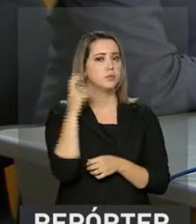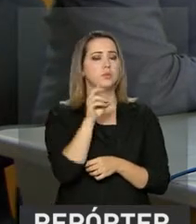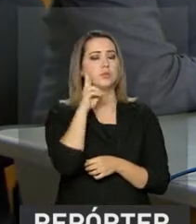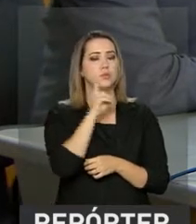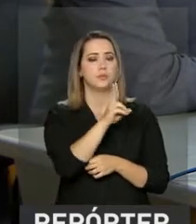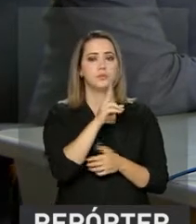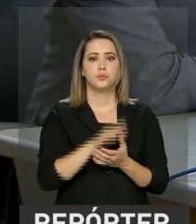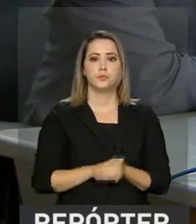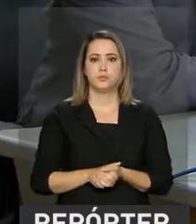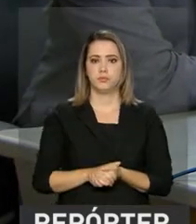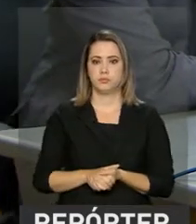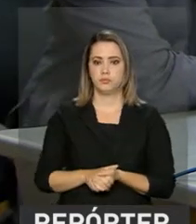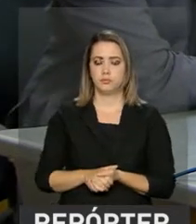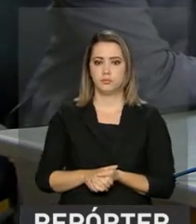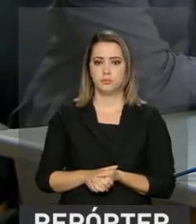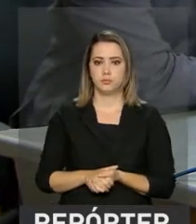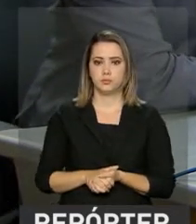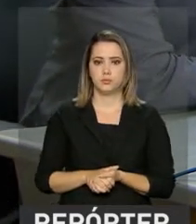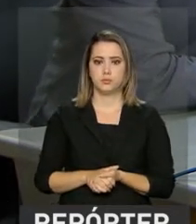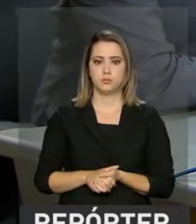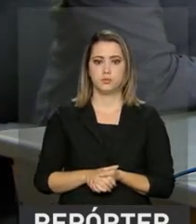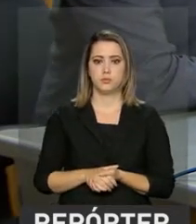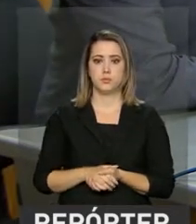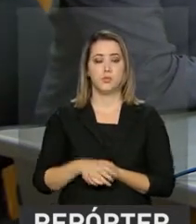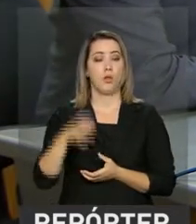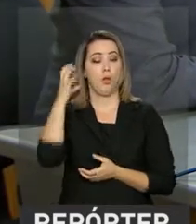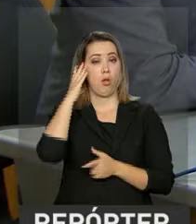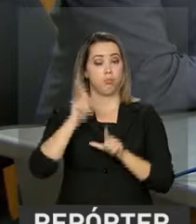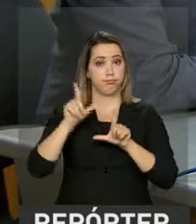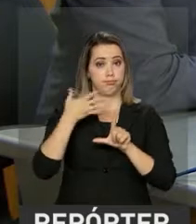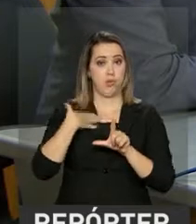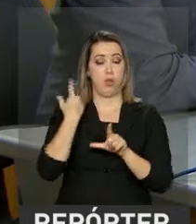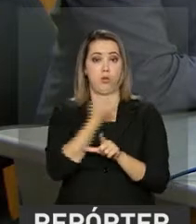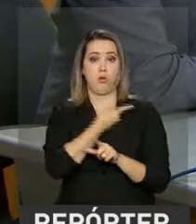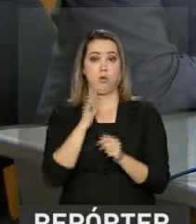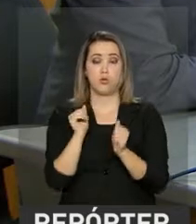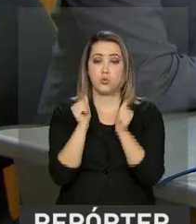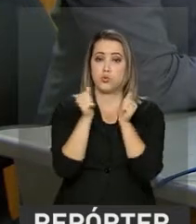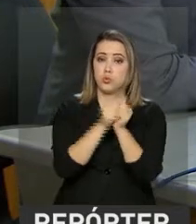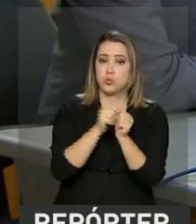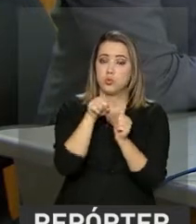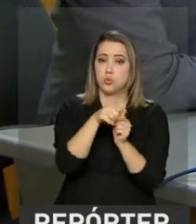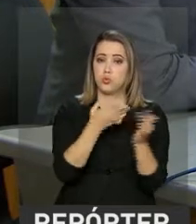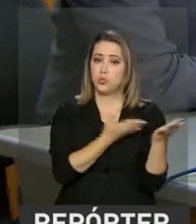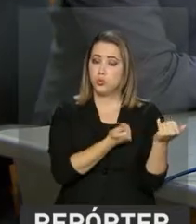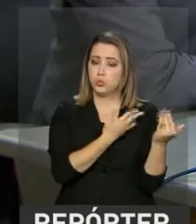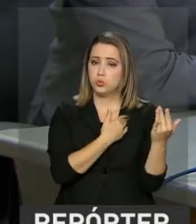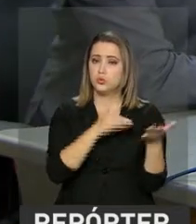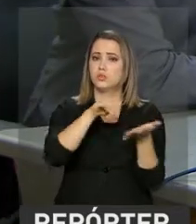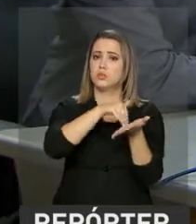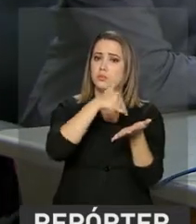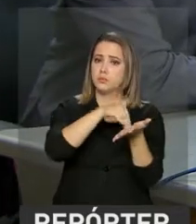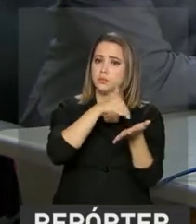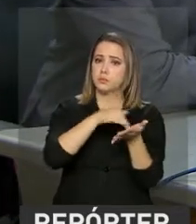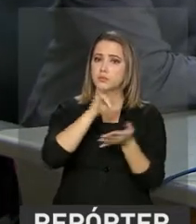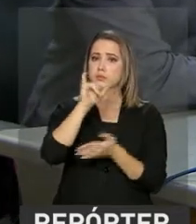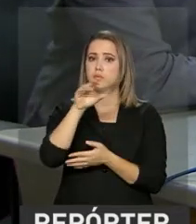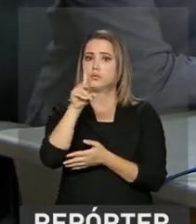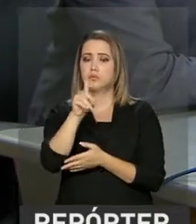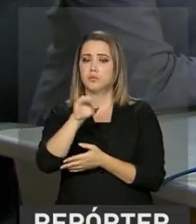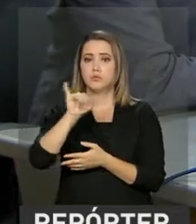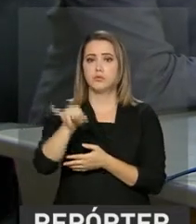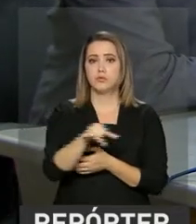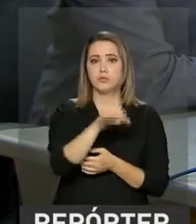vamos lá acompanhamos os jovens órgão possa estudante universitário que está inscrito no programa e de jovem